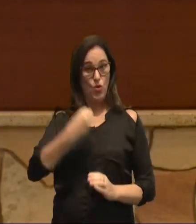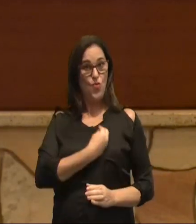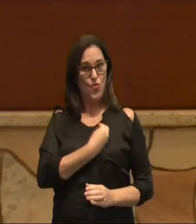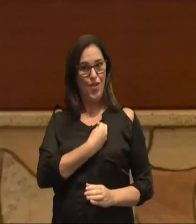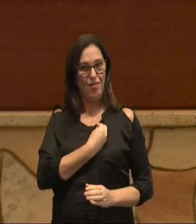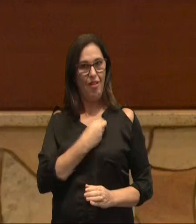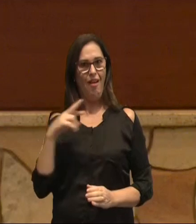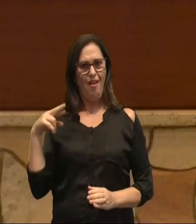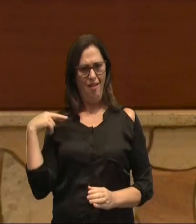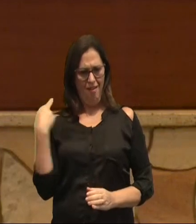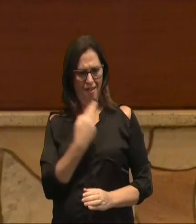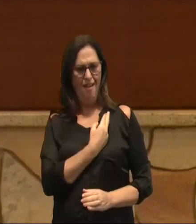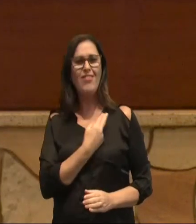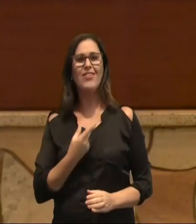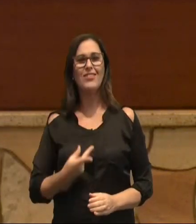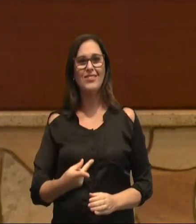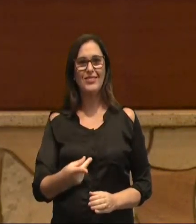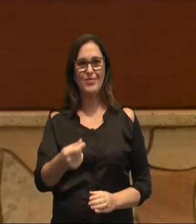e reina para sempre.